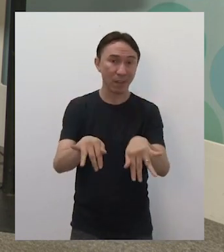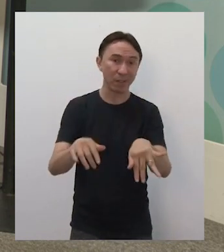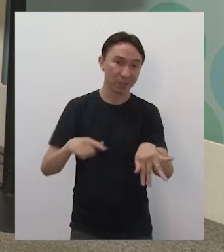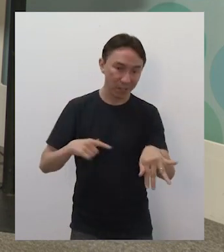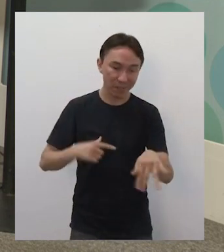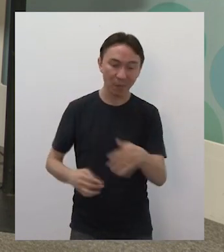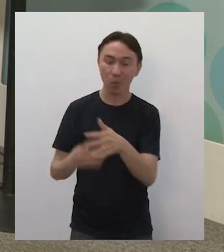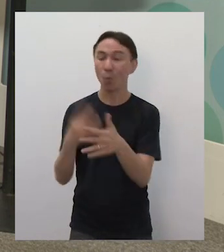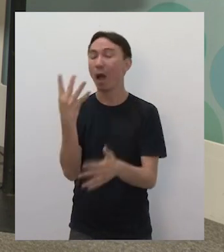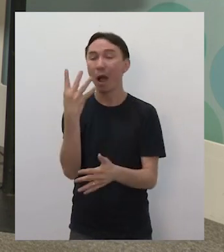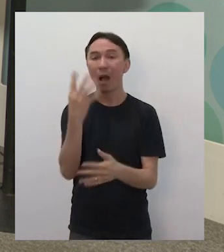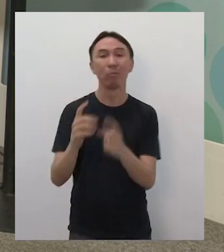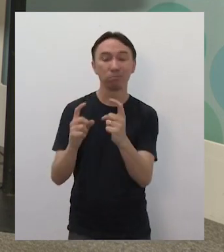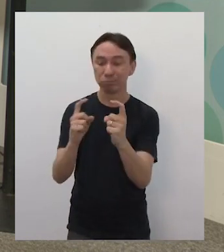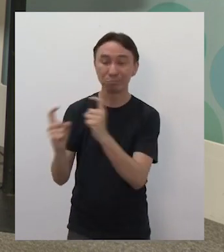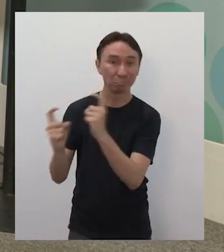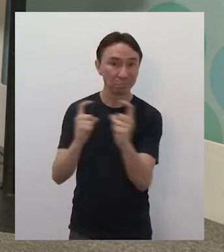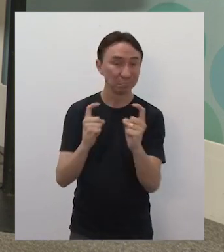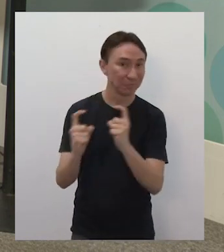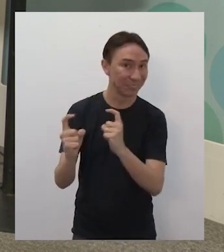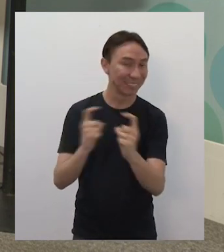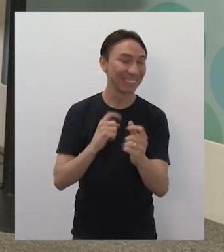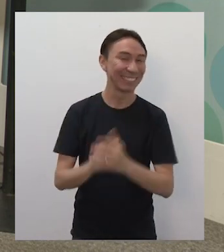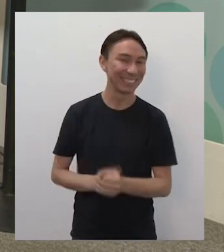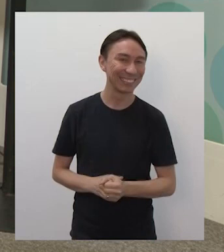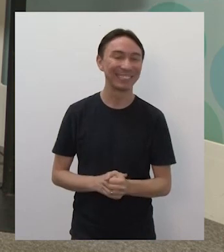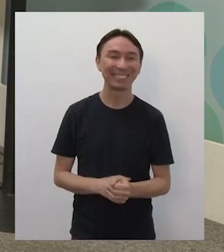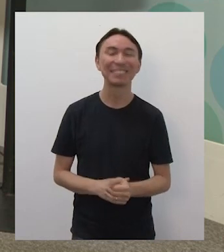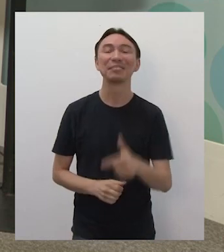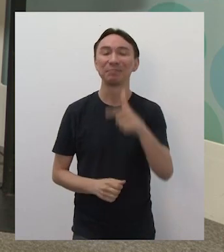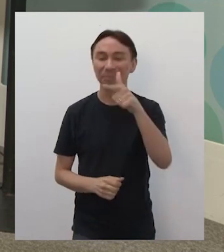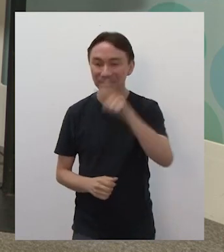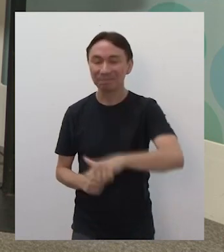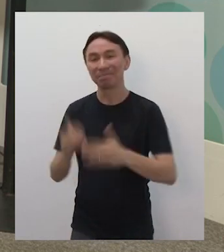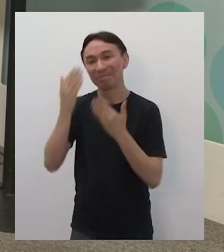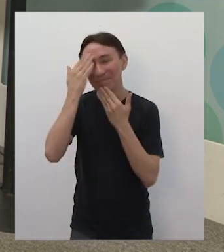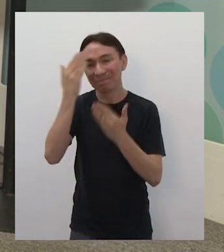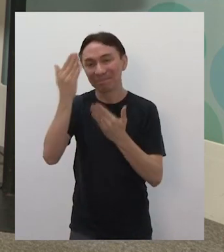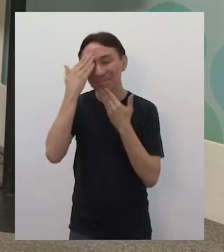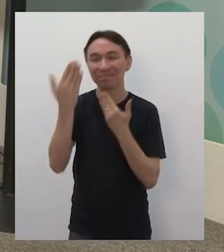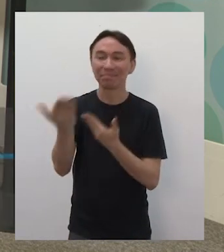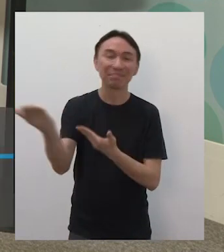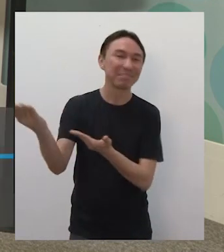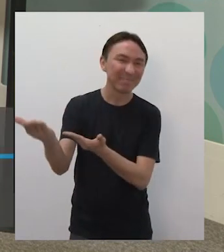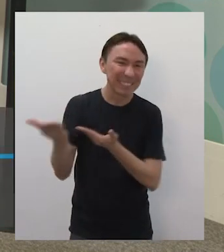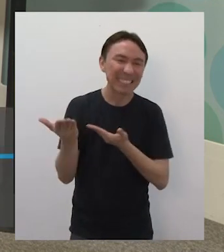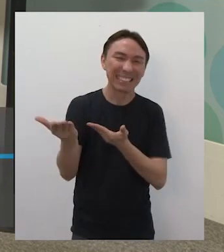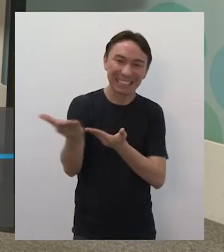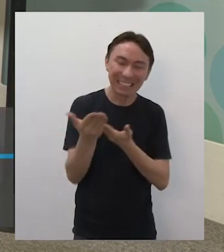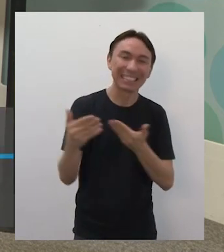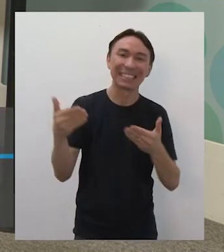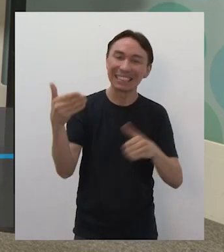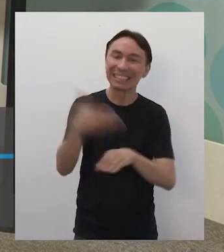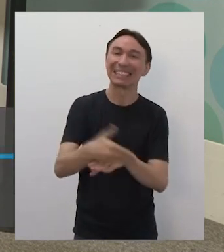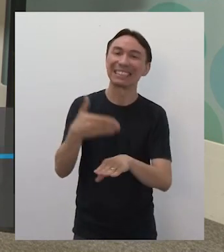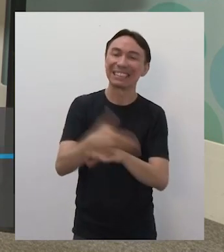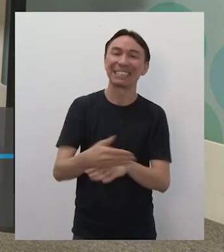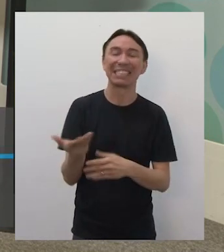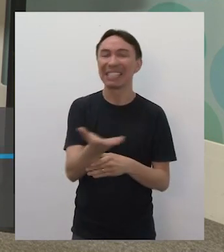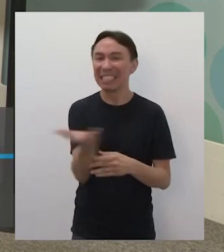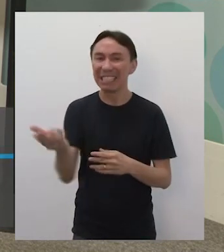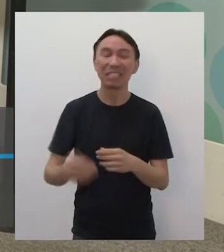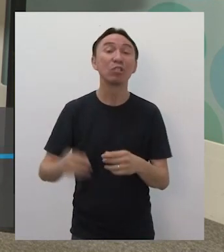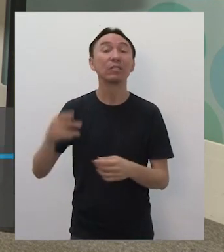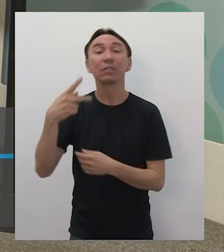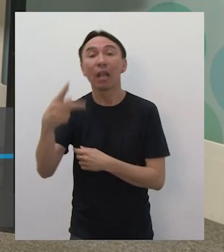roda de conversa, né? E, mais uma vez, agradeço imensamente a participação dos nossos convidados que toparam compartilhar suas experiências e histórias.